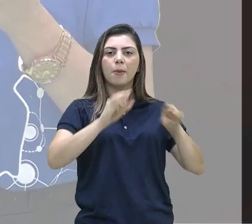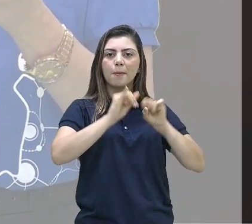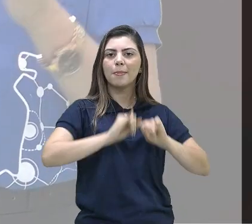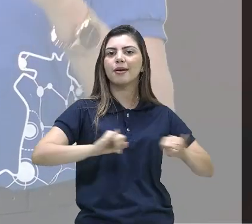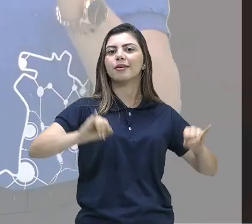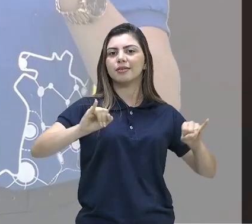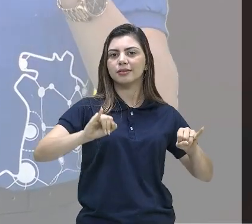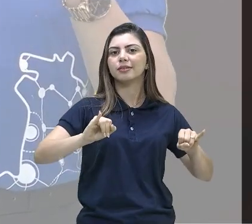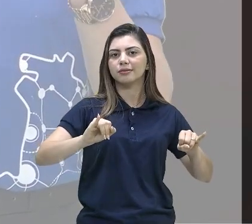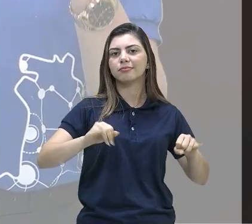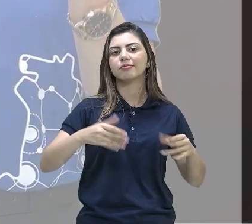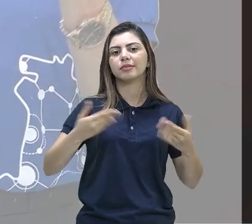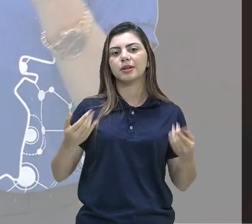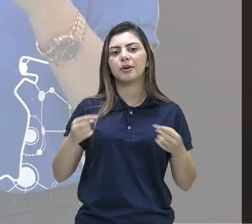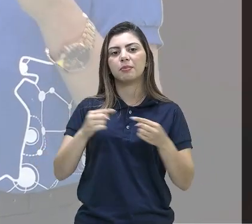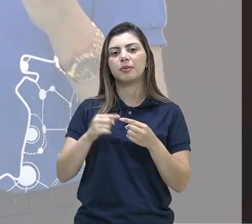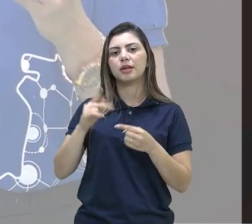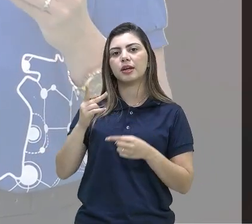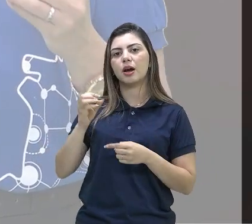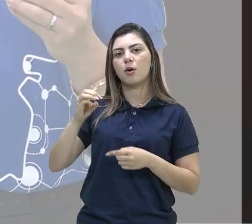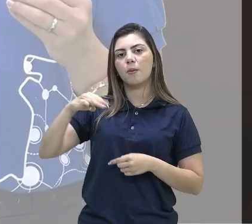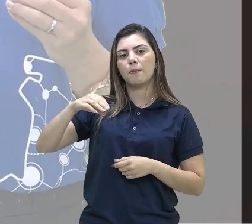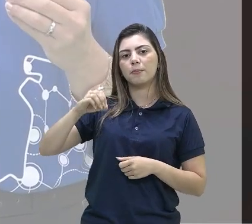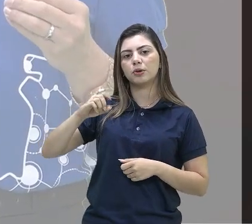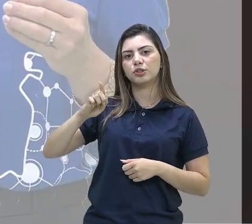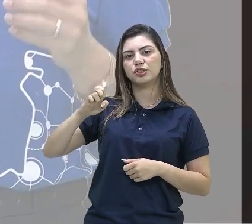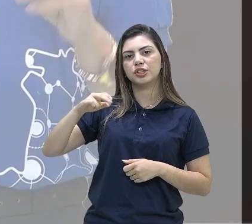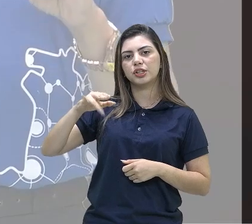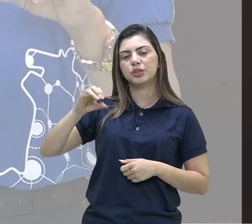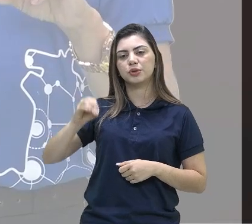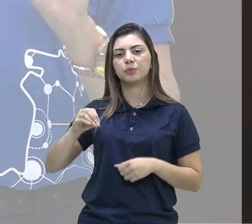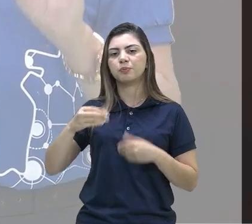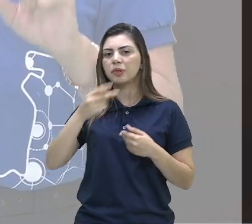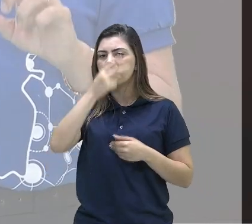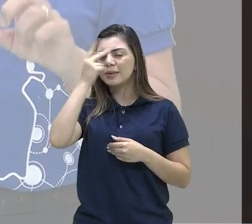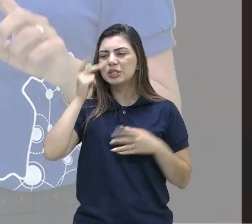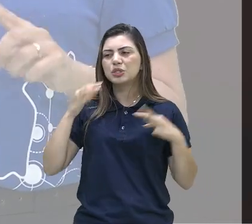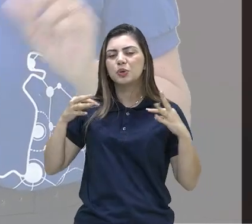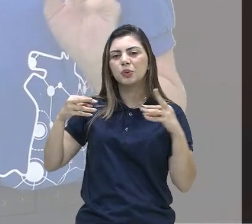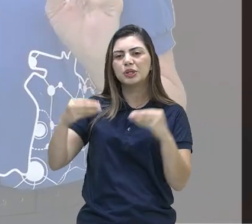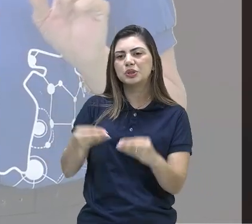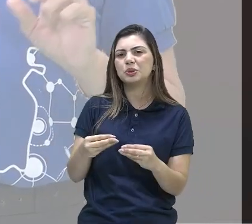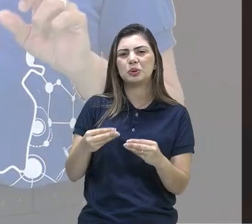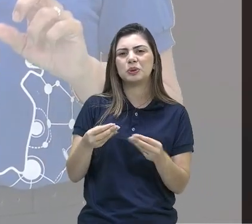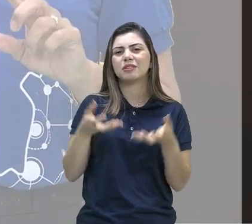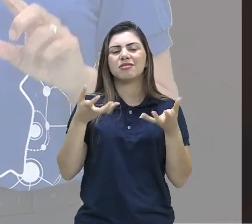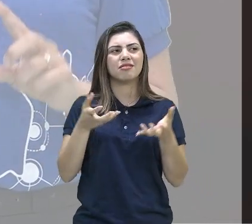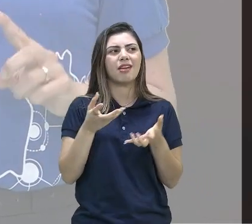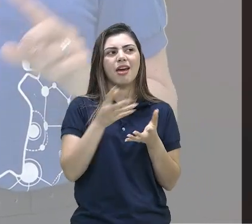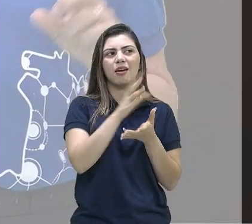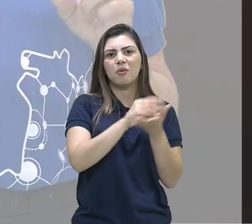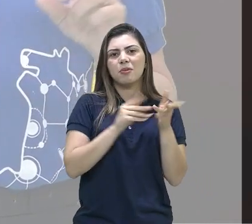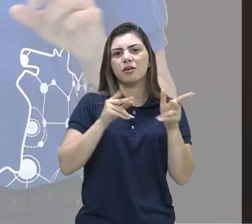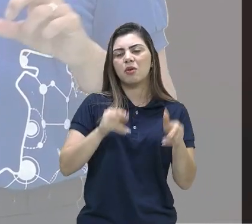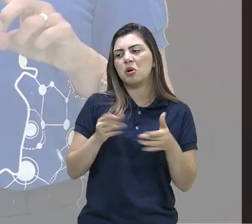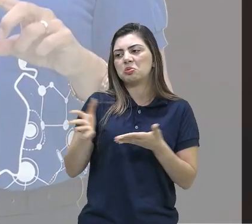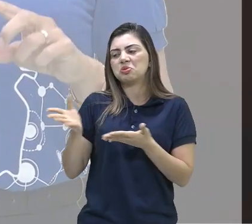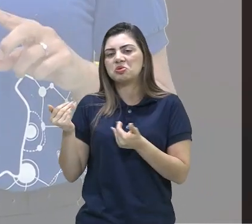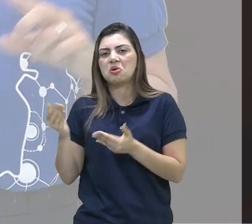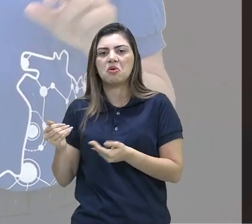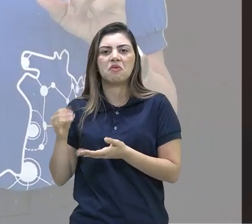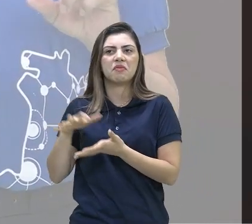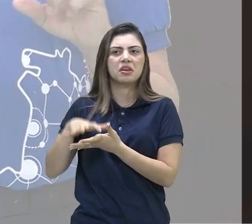homogêneo. Tudo fica igual. Todos, um jovem, um adulto,